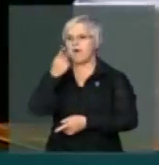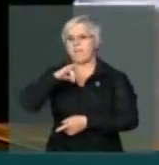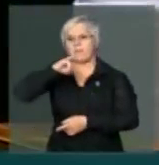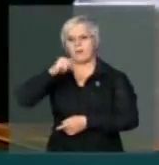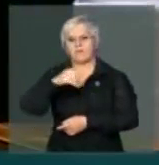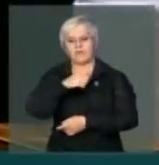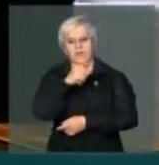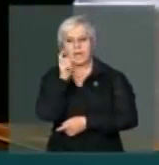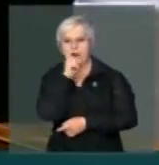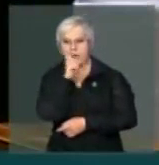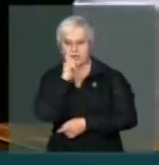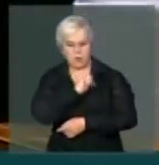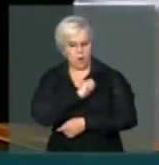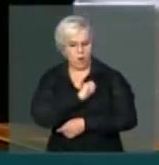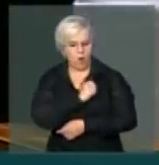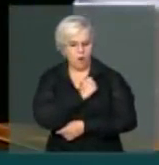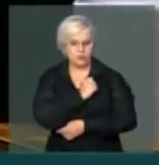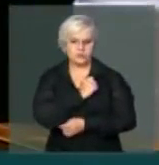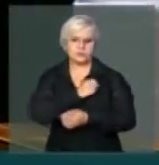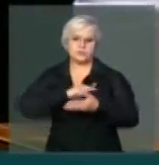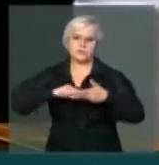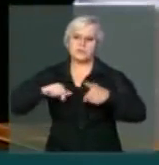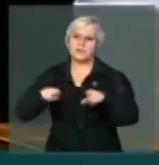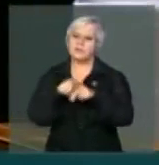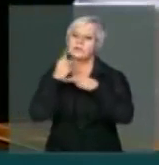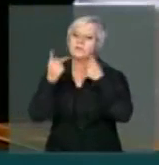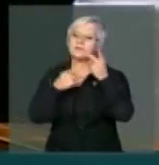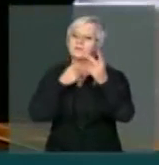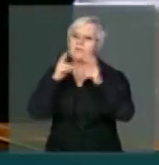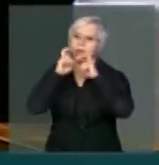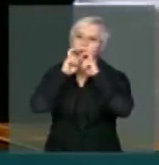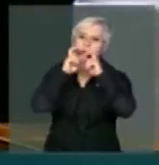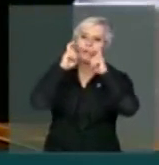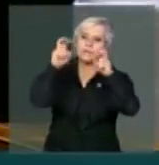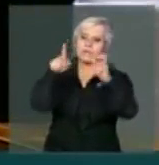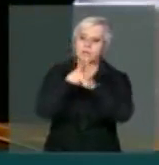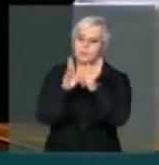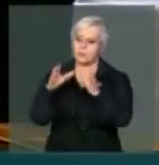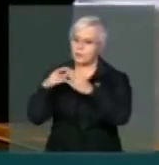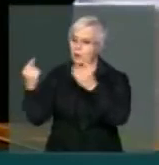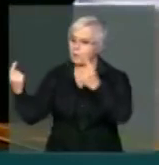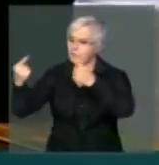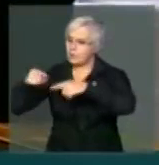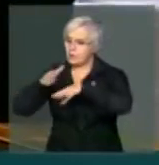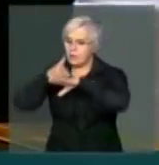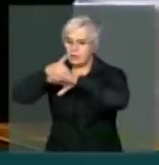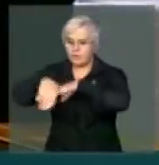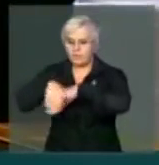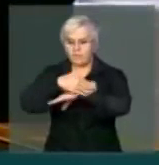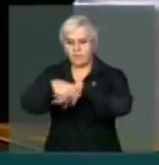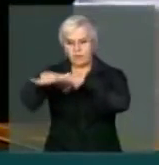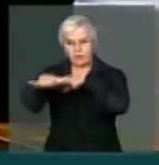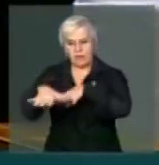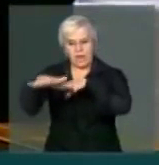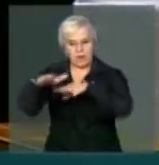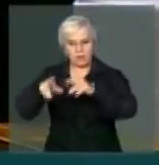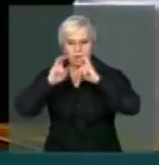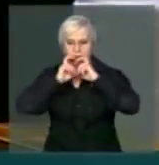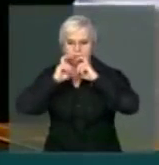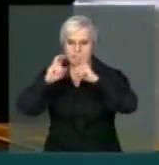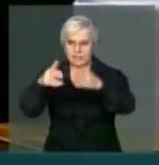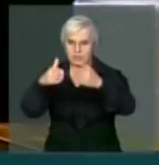do preconceito que nos faz insinuar que o grito de uma parte desta oposição que foi à rua após a